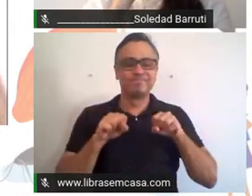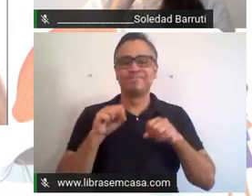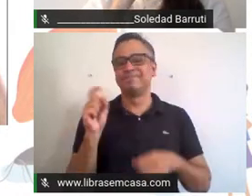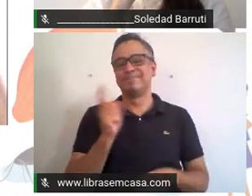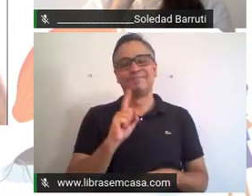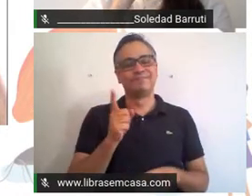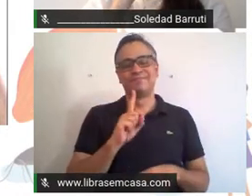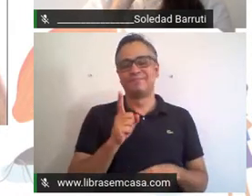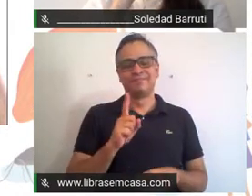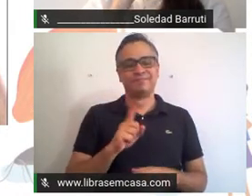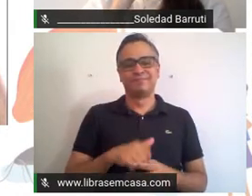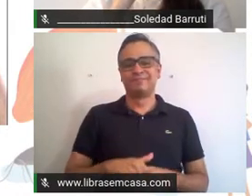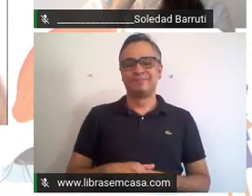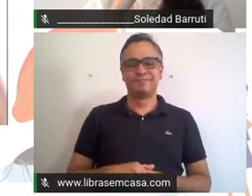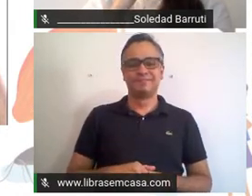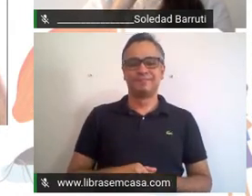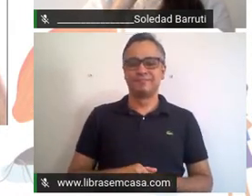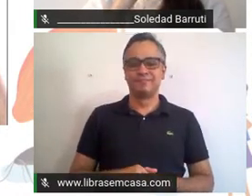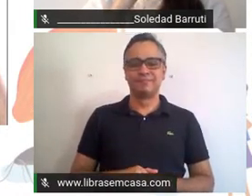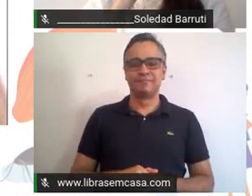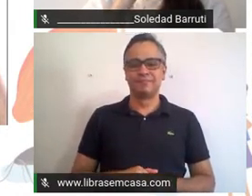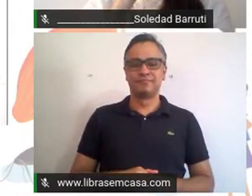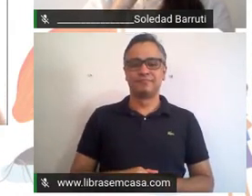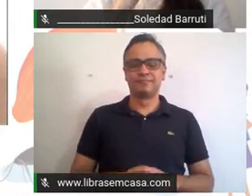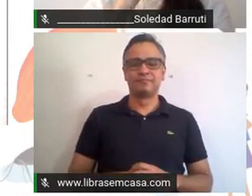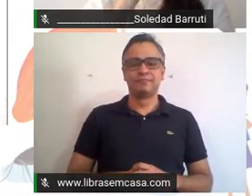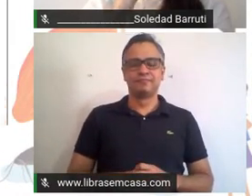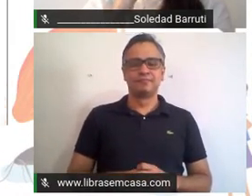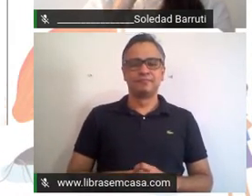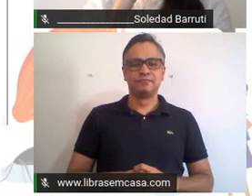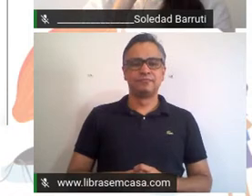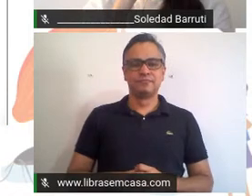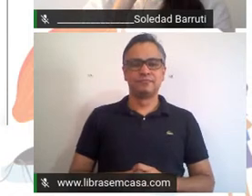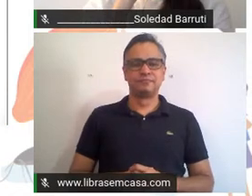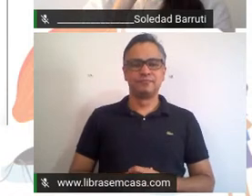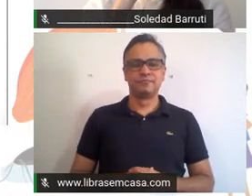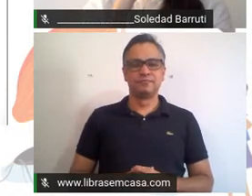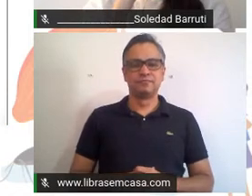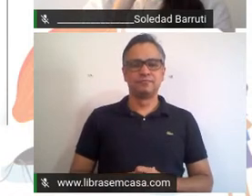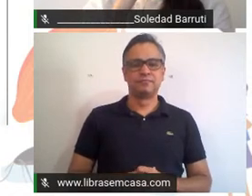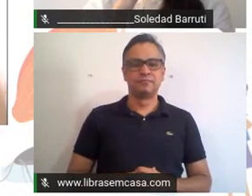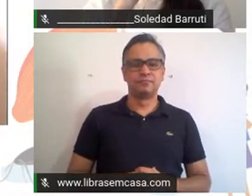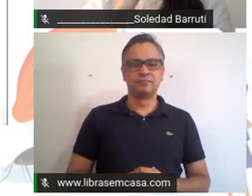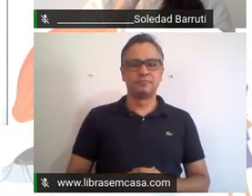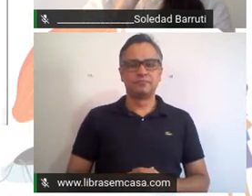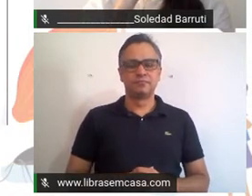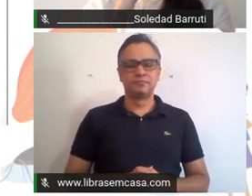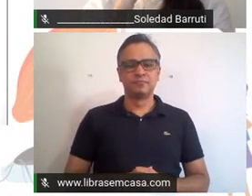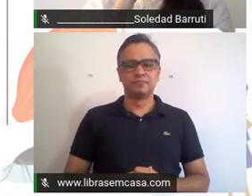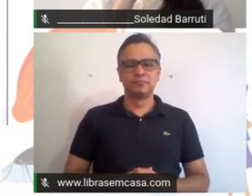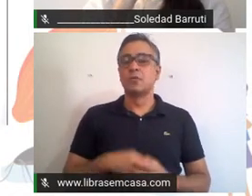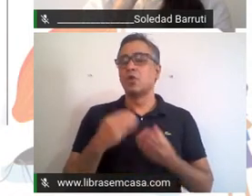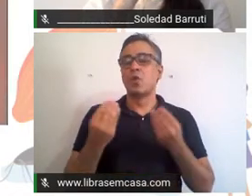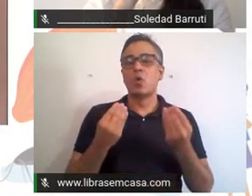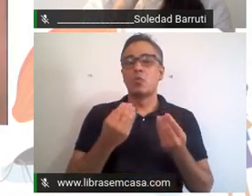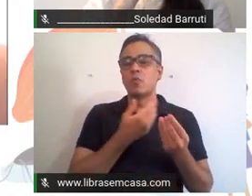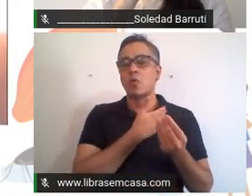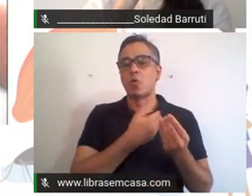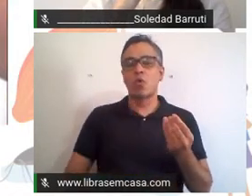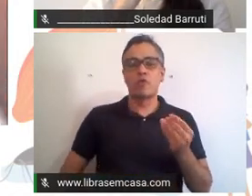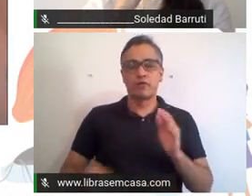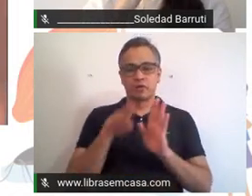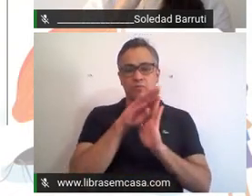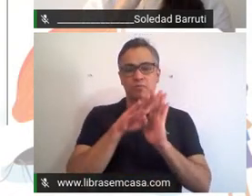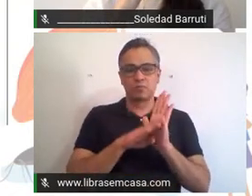só os últimos. Então, enfim, como que as políticas públicas podem contribuir com isso? Como elas já mostraram,